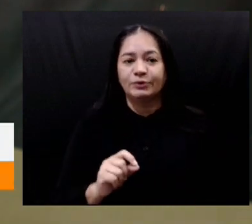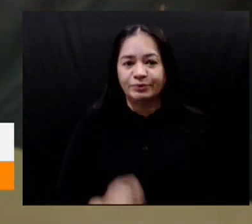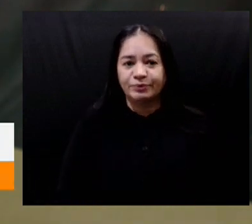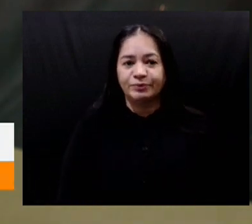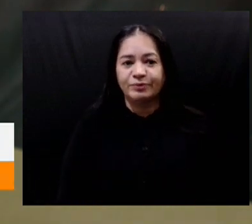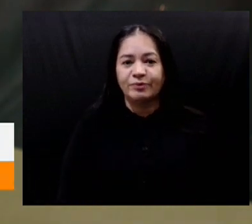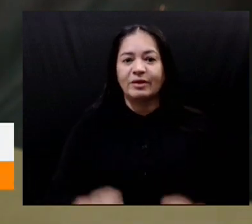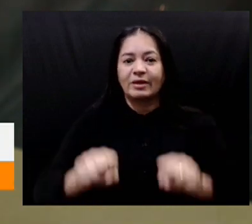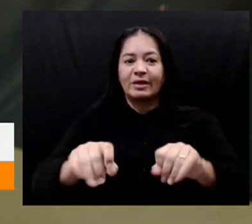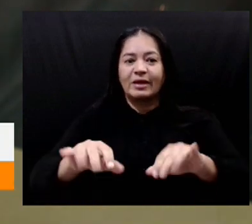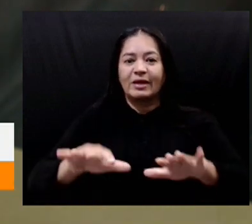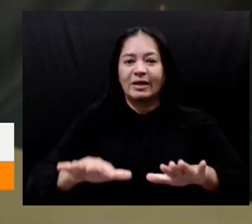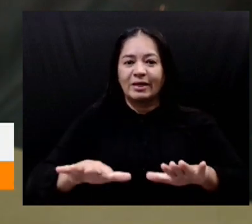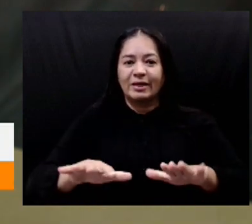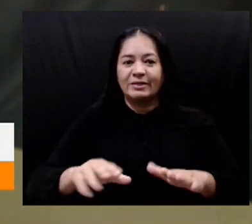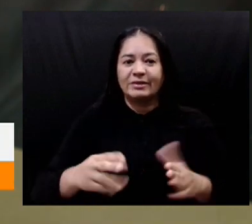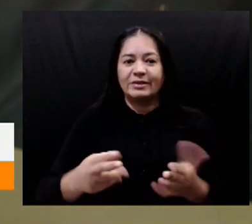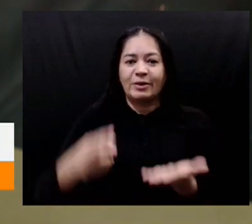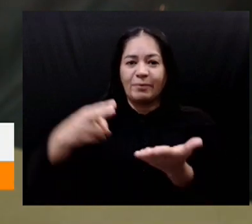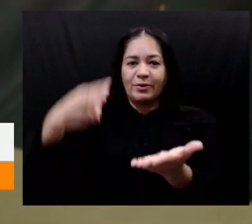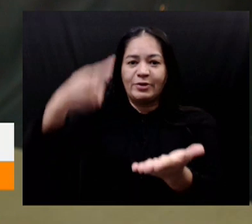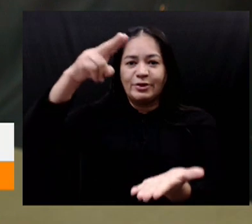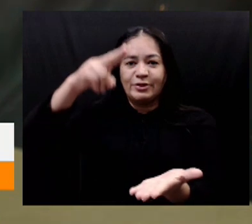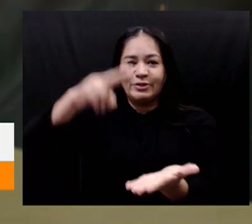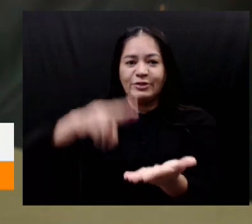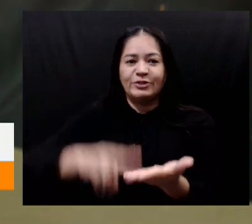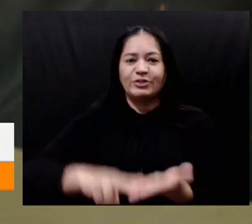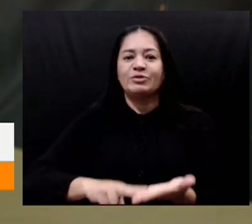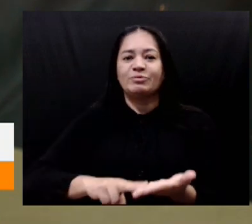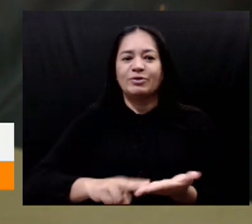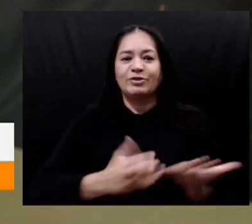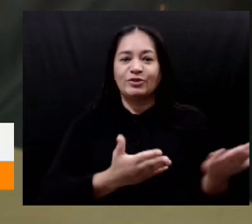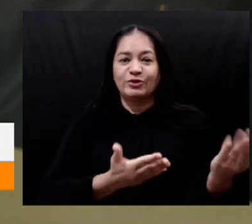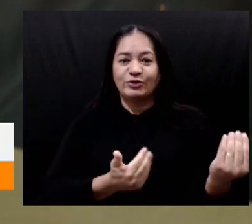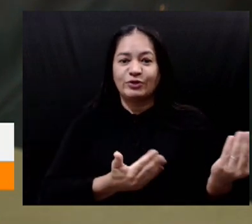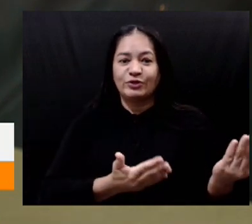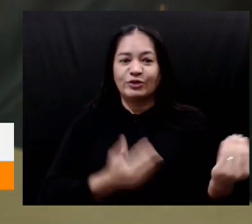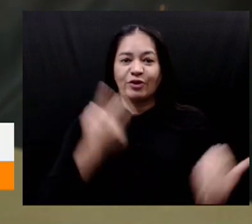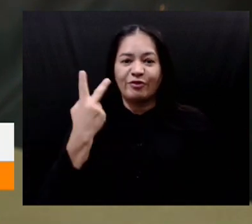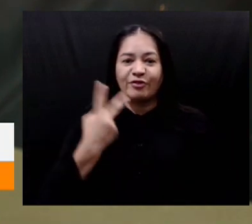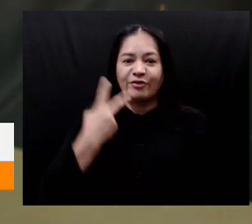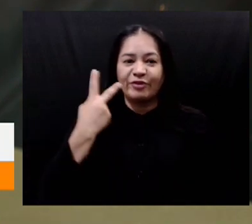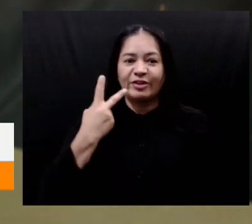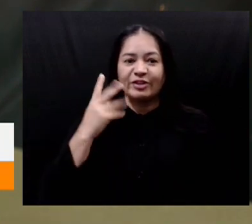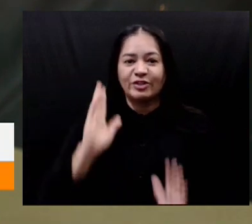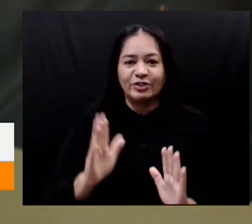e diplomação dos jovens vereadores que Hum. foram eleitos, né,